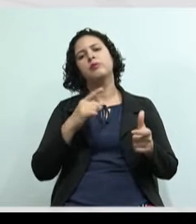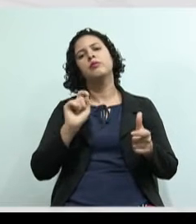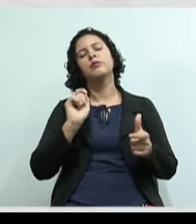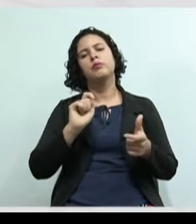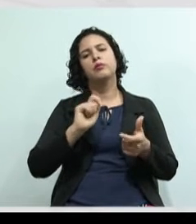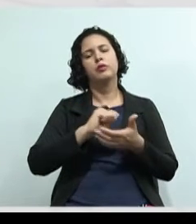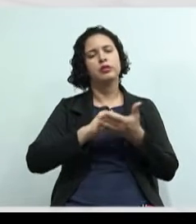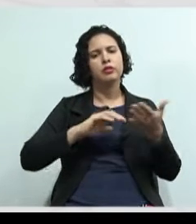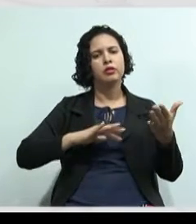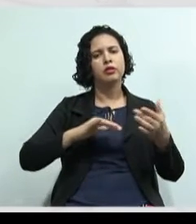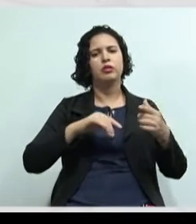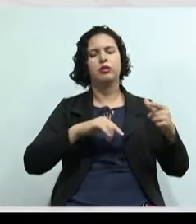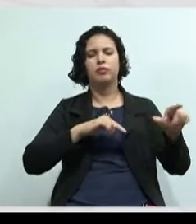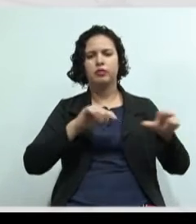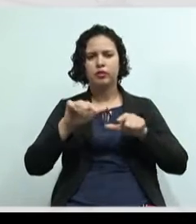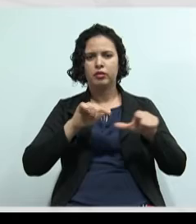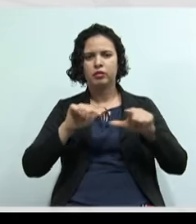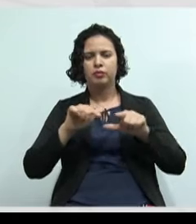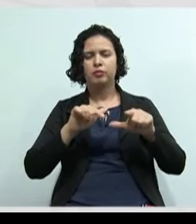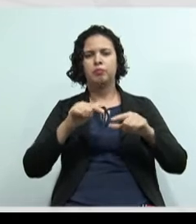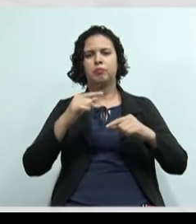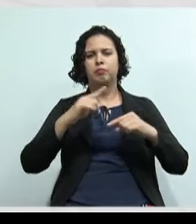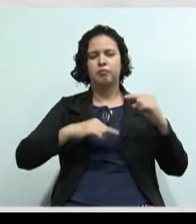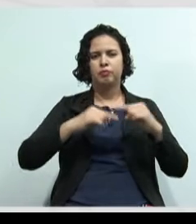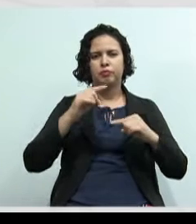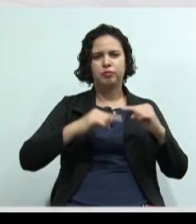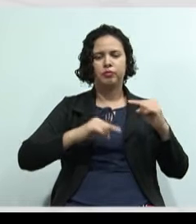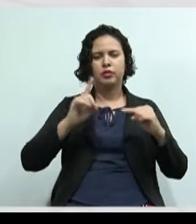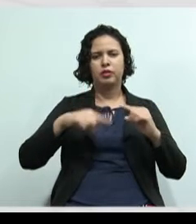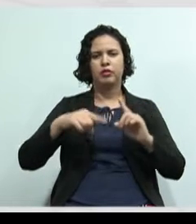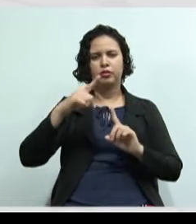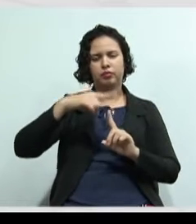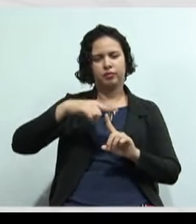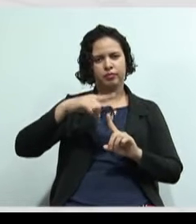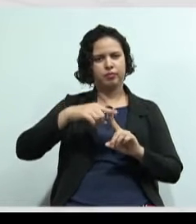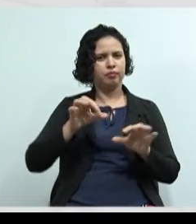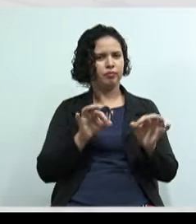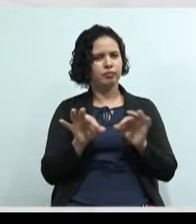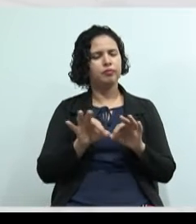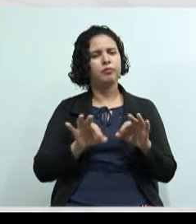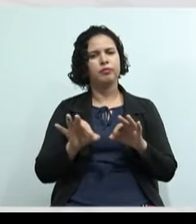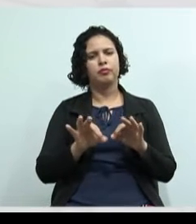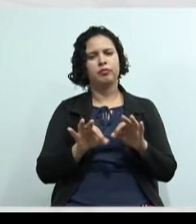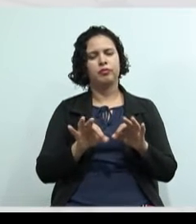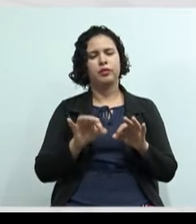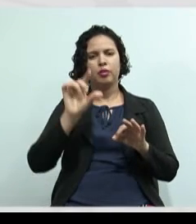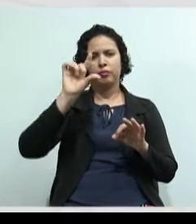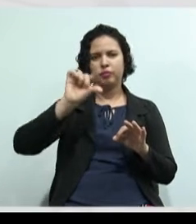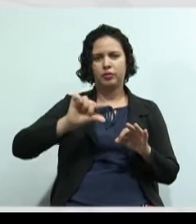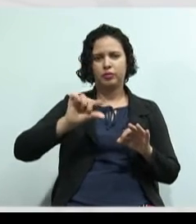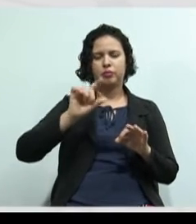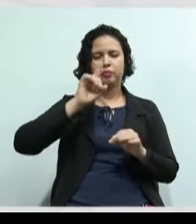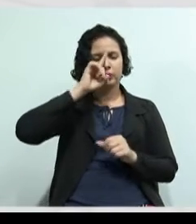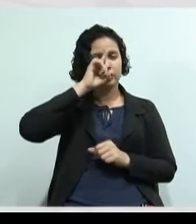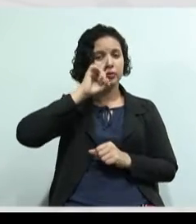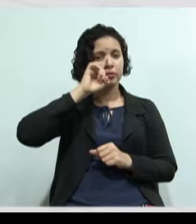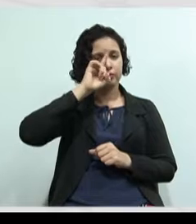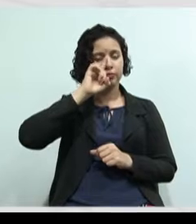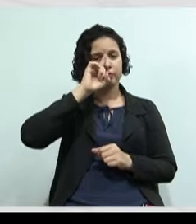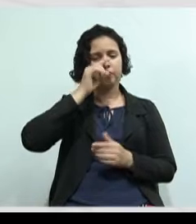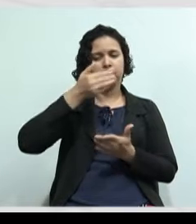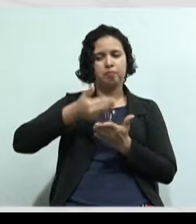bastante detalhamento, por isso que ele é muito específico, e ele é o tipo de planejamento que apresenta os menores riscos com relação